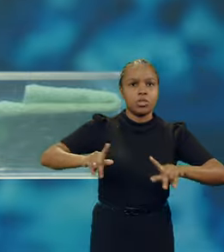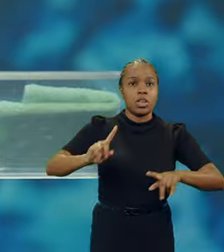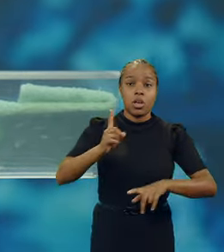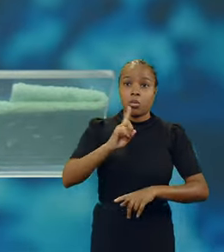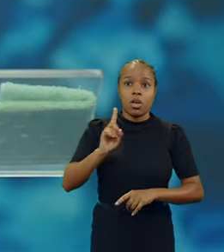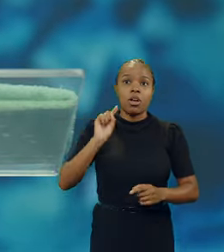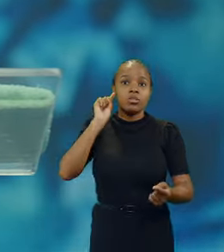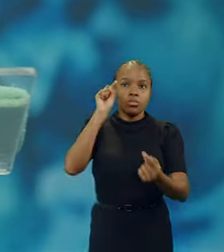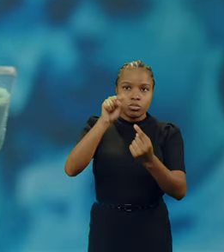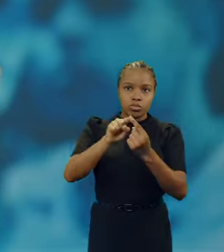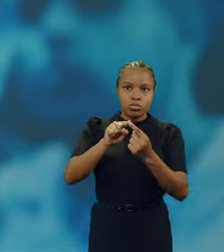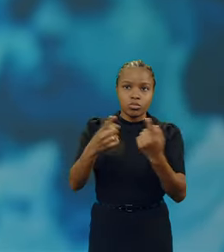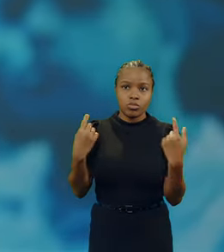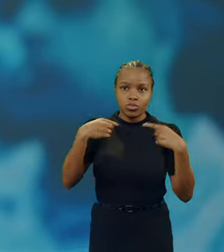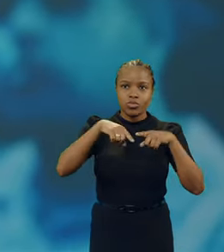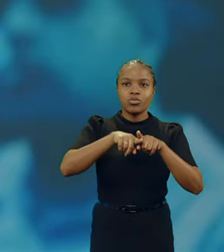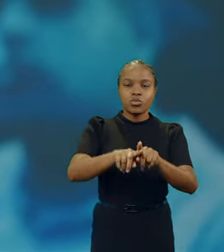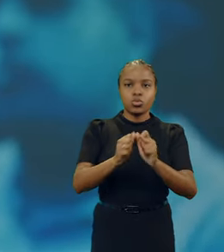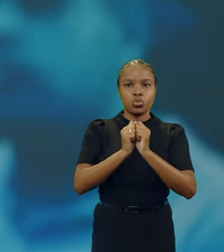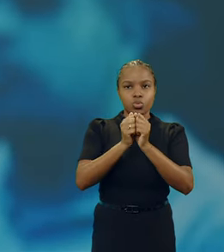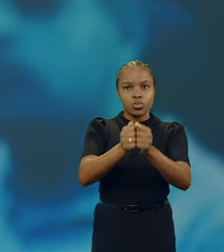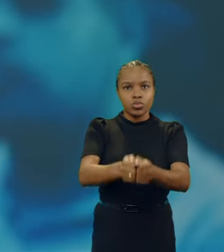vou fugir do assunto.